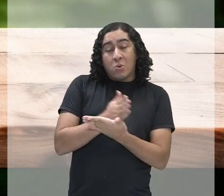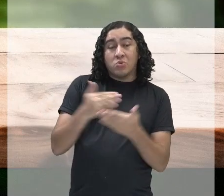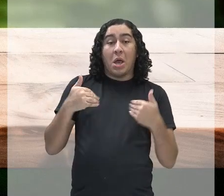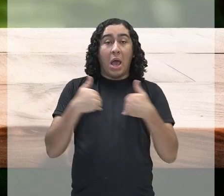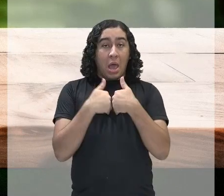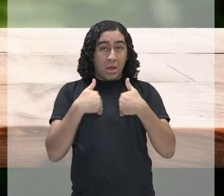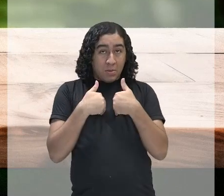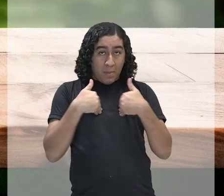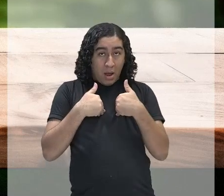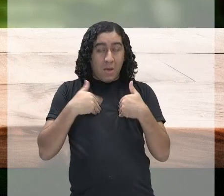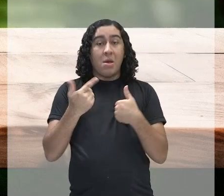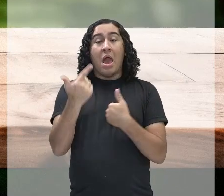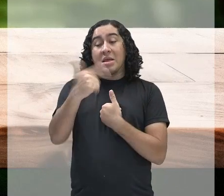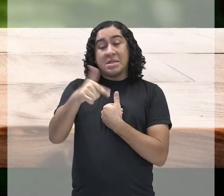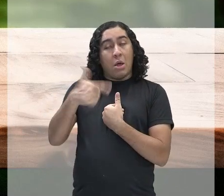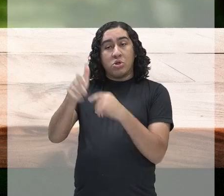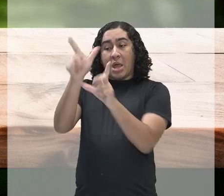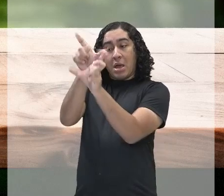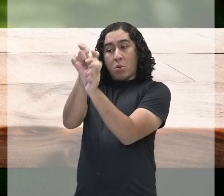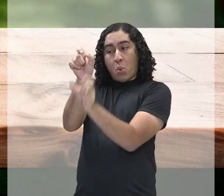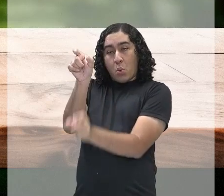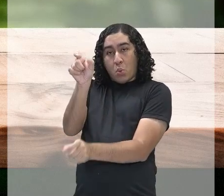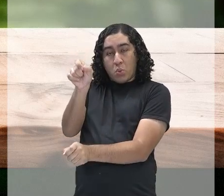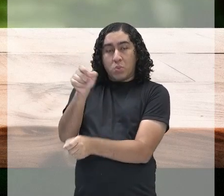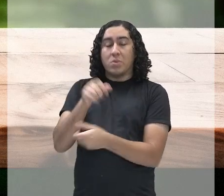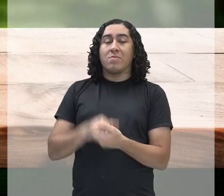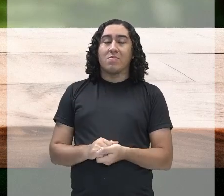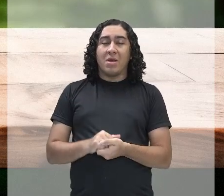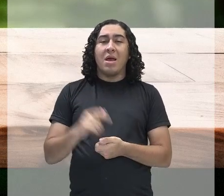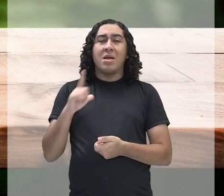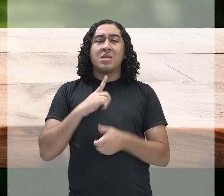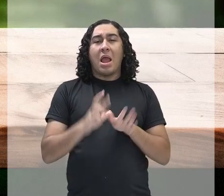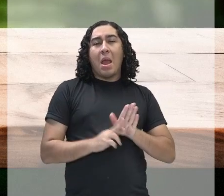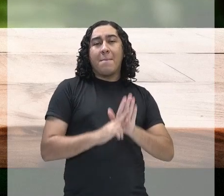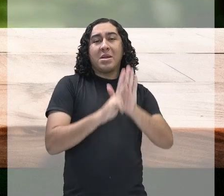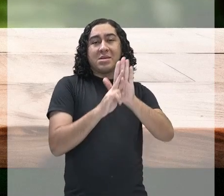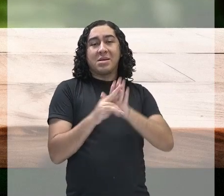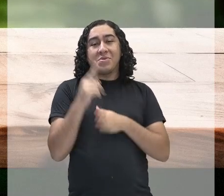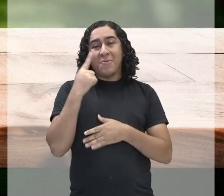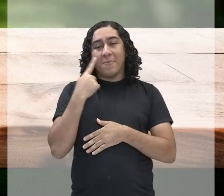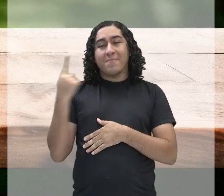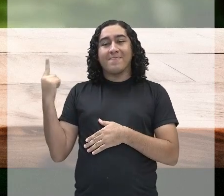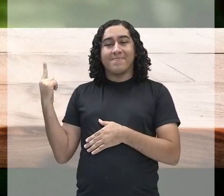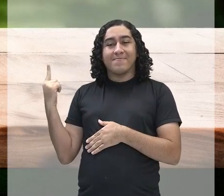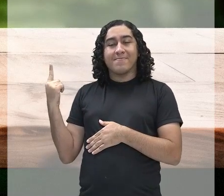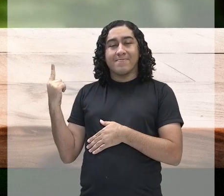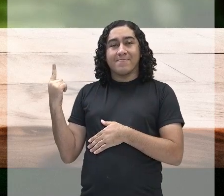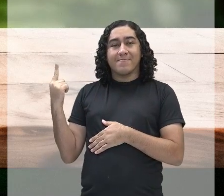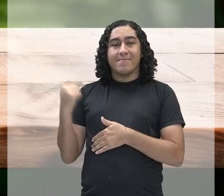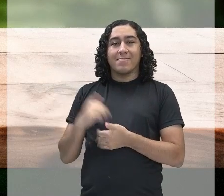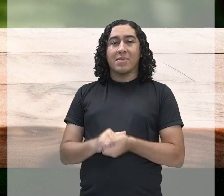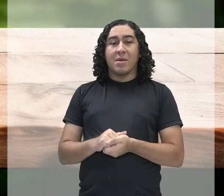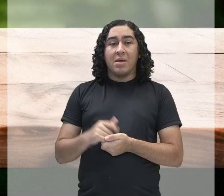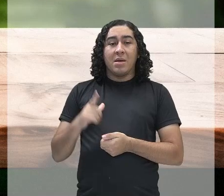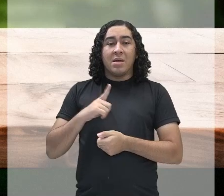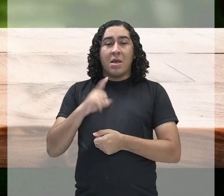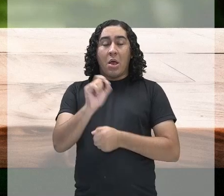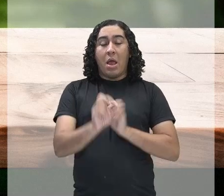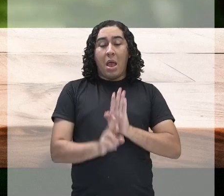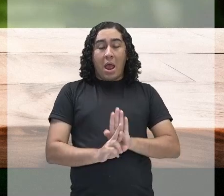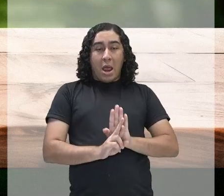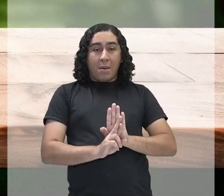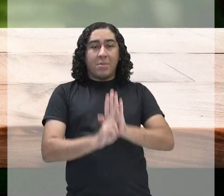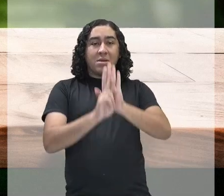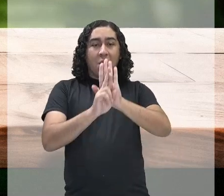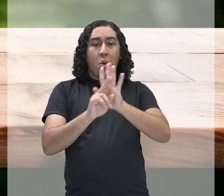foram estudados e aqui a gente tem um dos seus representantes, né? A gente tem aqui essa